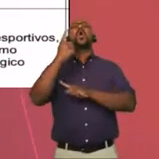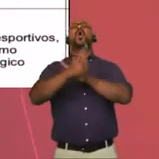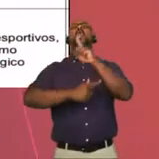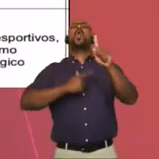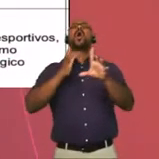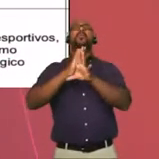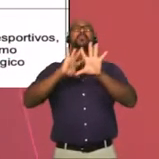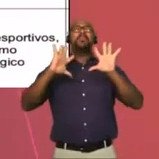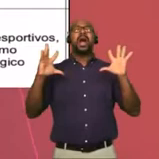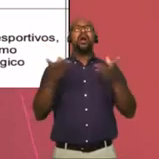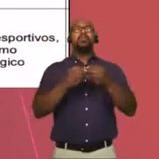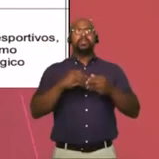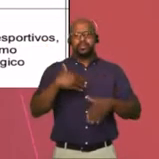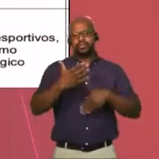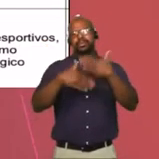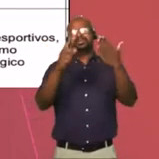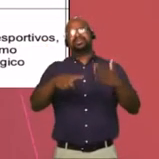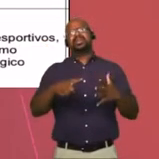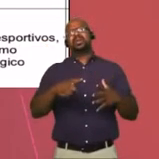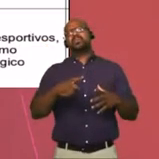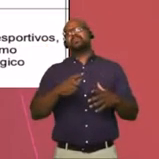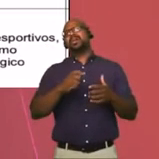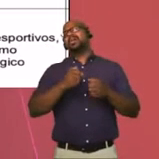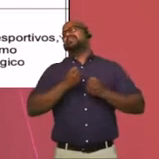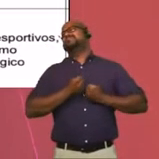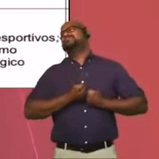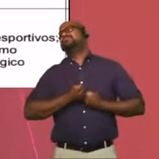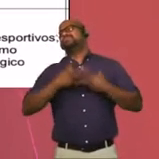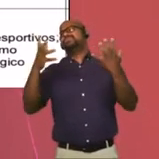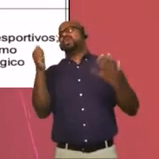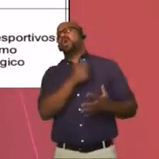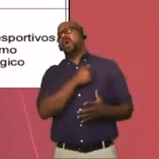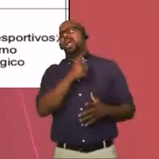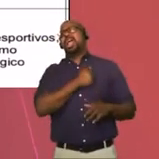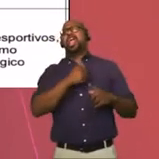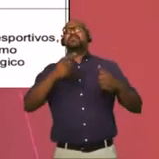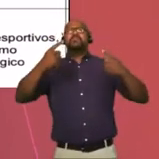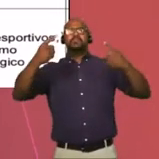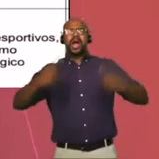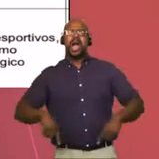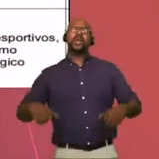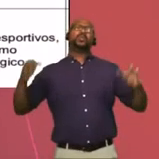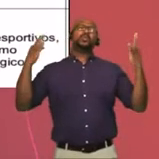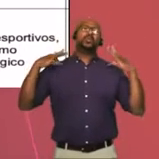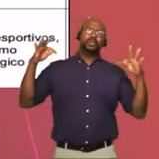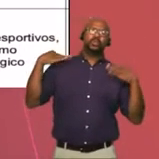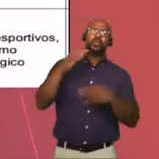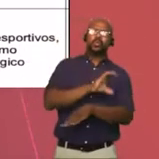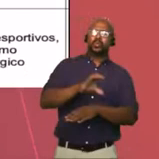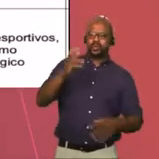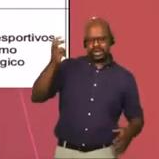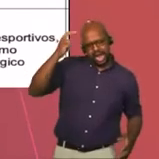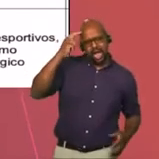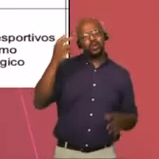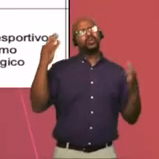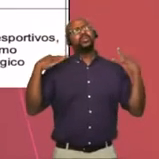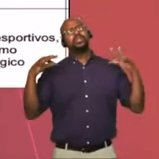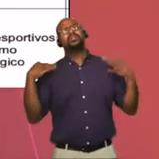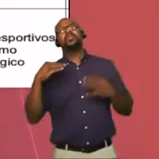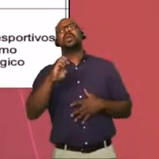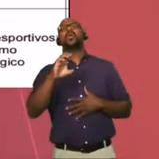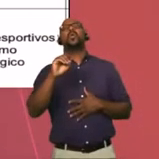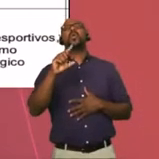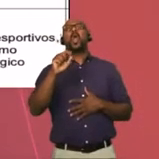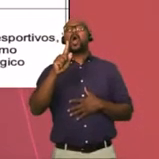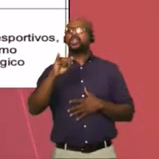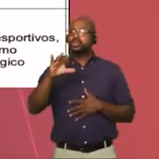movimento sustentável aí são os mega-eventos esportivos os jamborees o turismo cultural e turismo Ecológico é